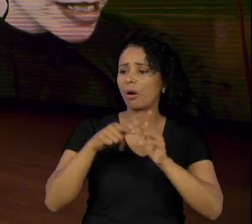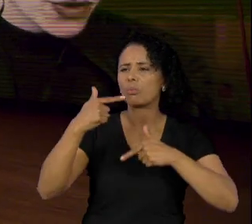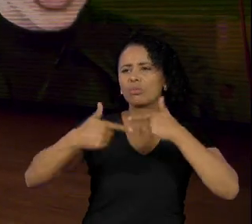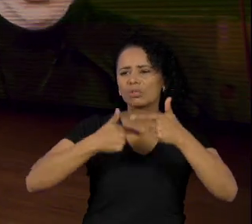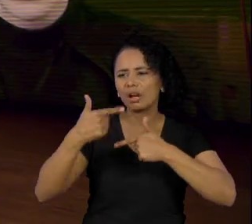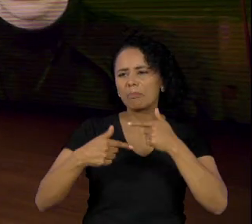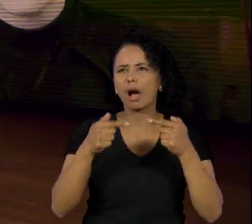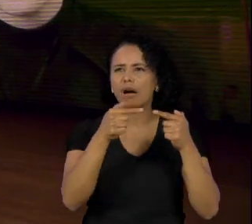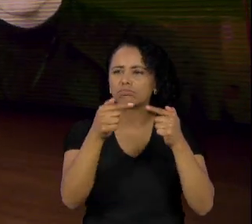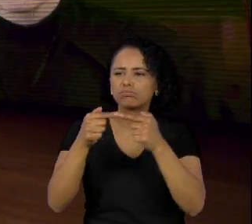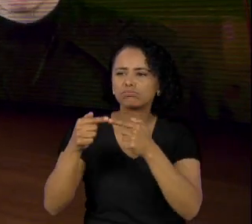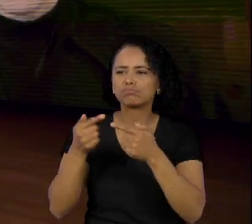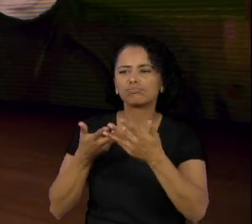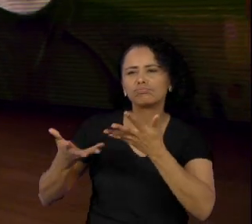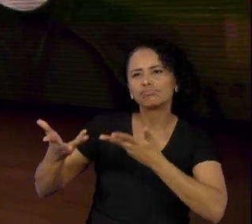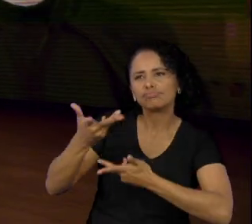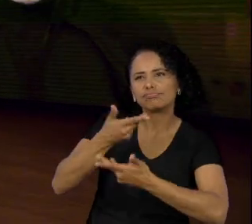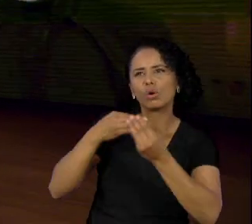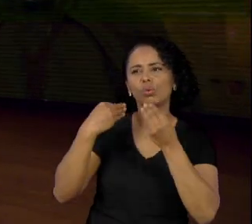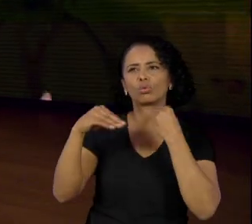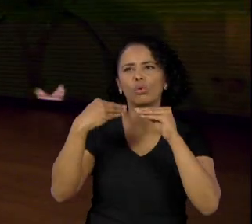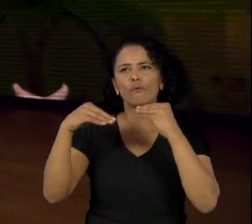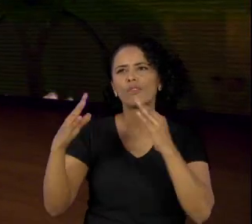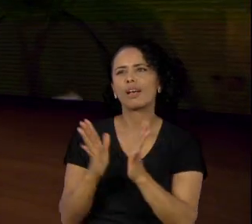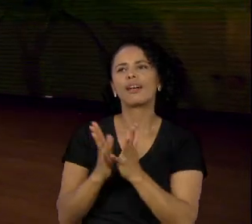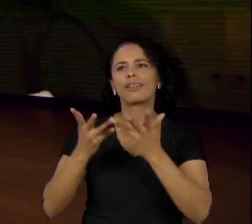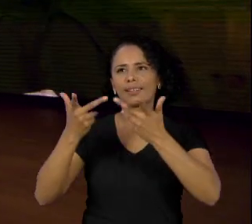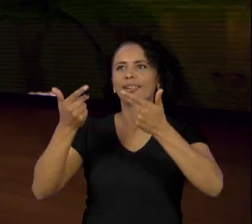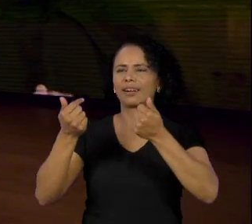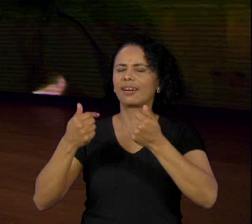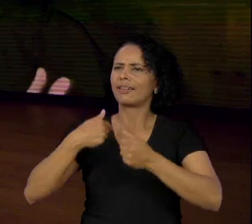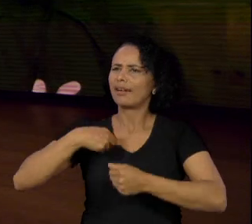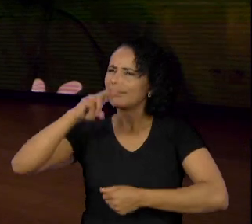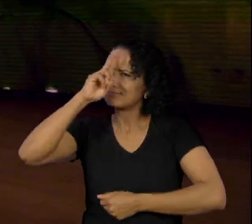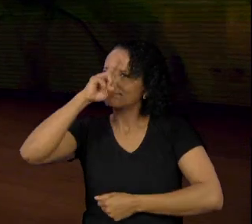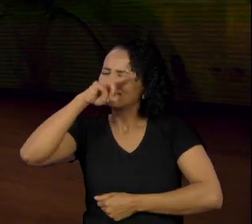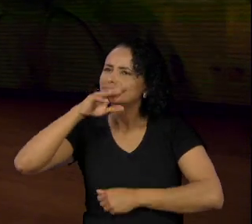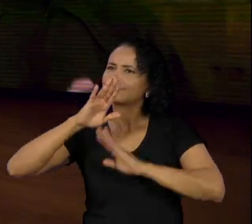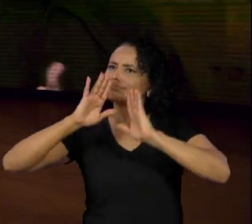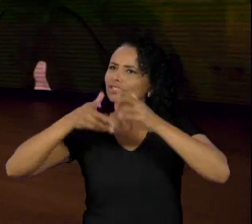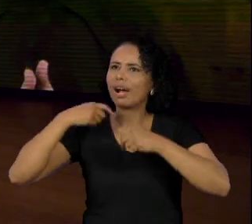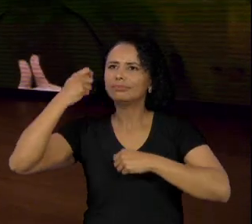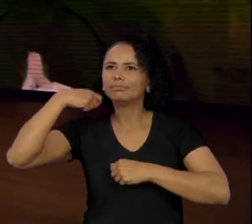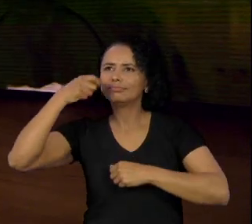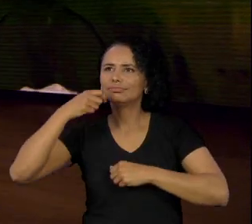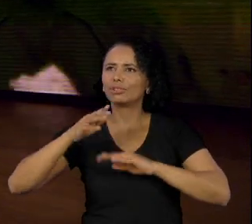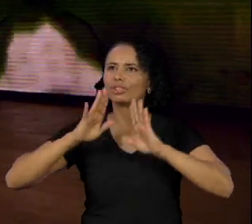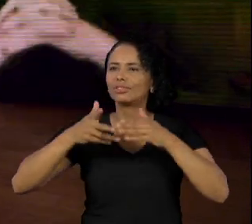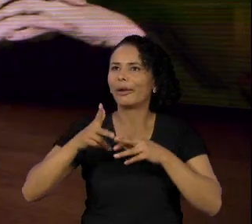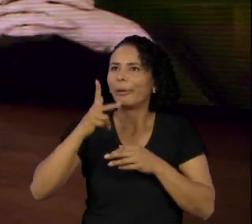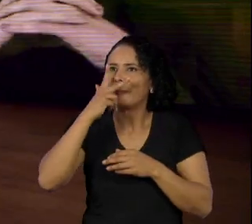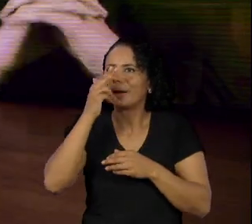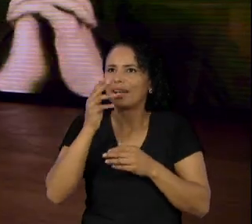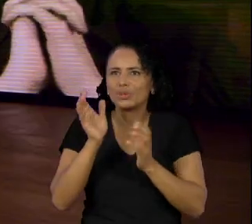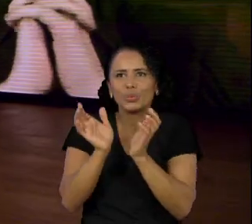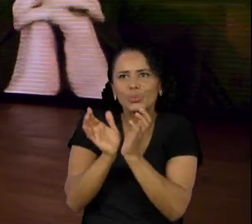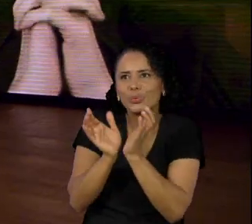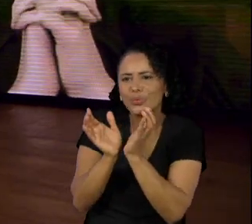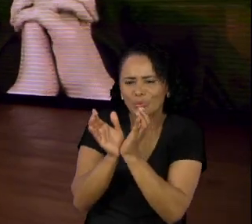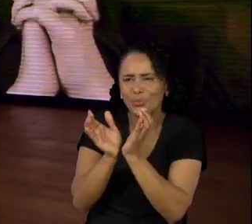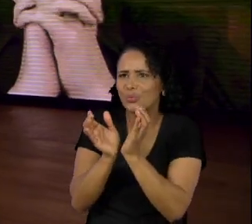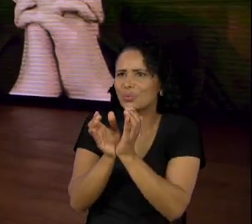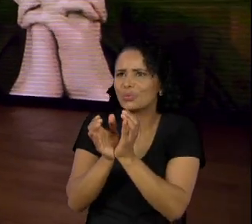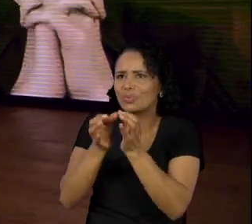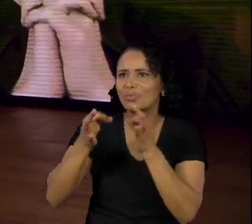trabalho ser construído. Mas eu lembro que a gente ali, os atores, eles pareciam realmente uma trupe, assim. Então a gente gostava